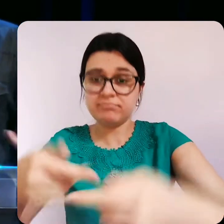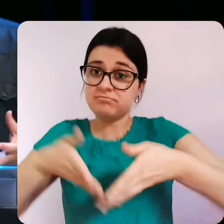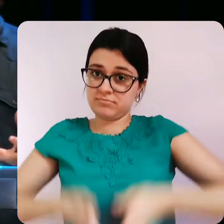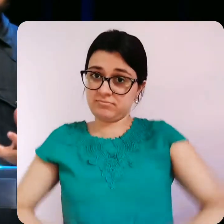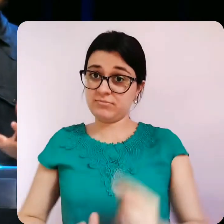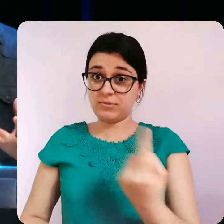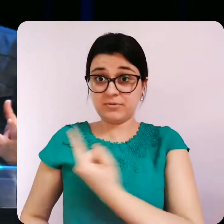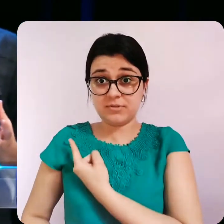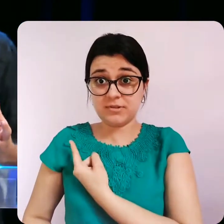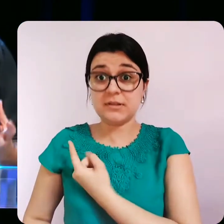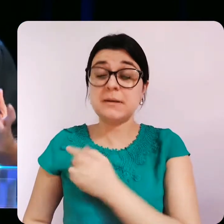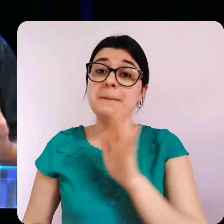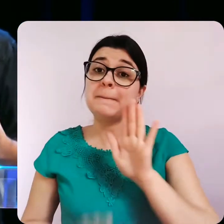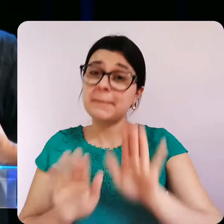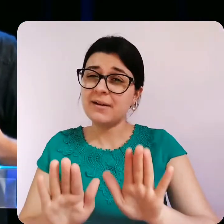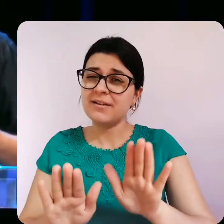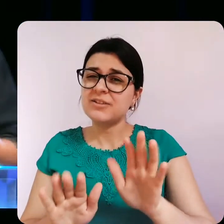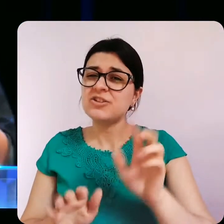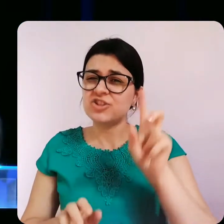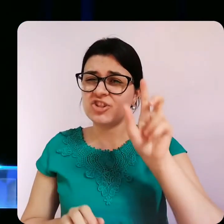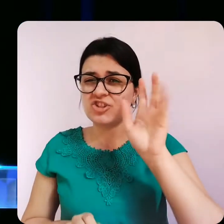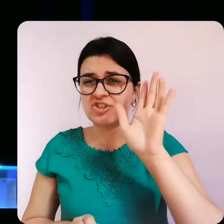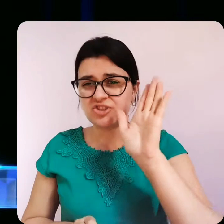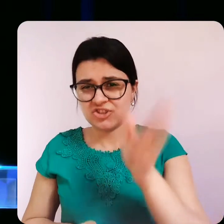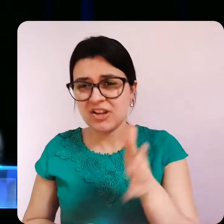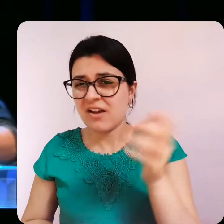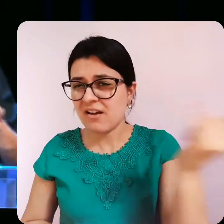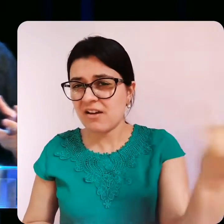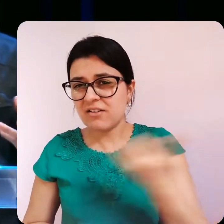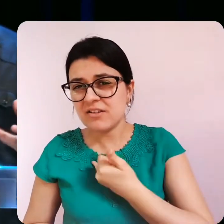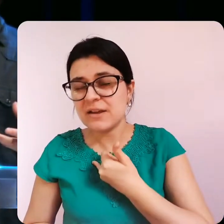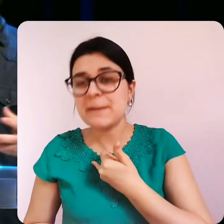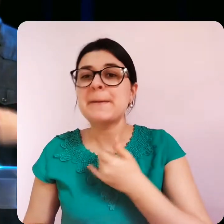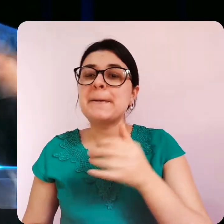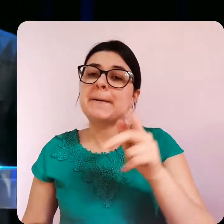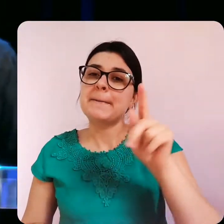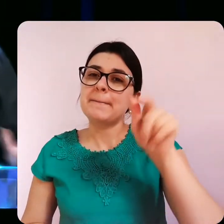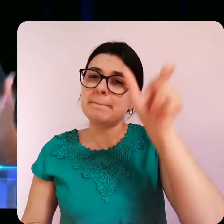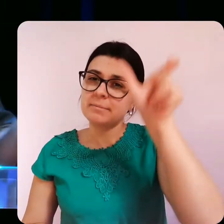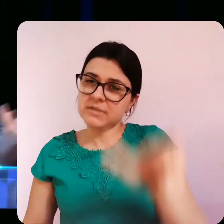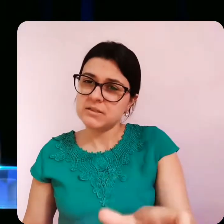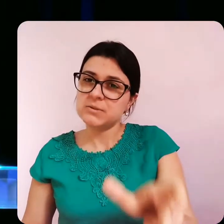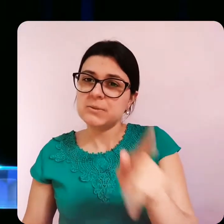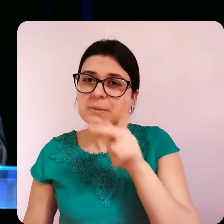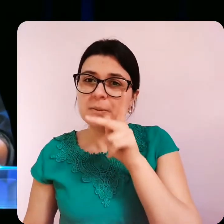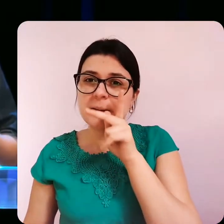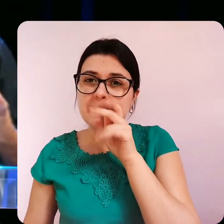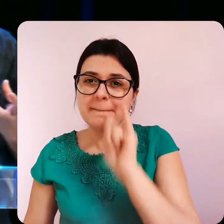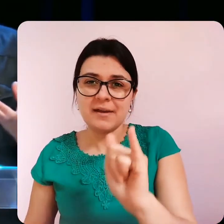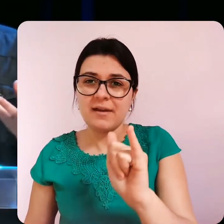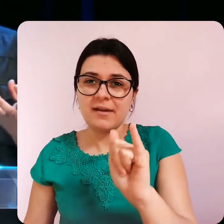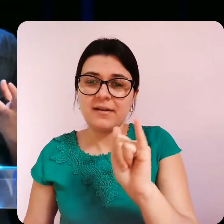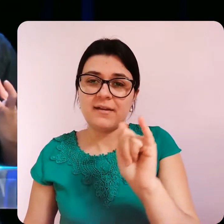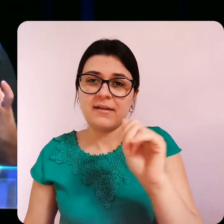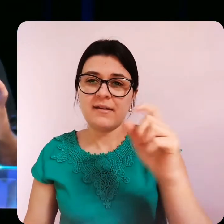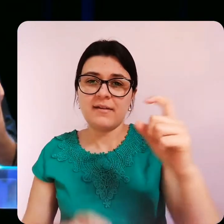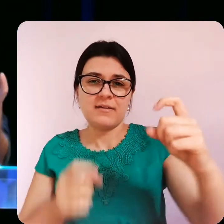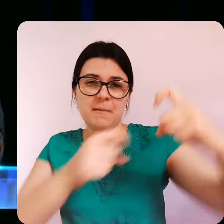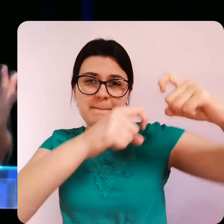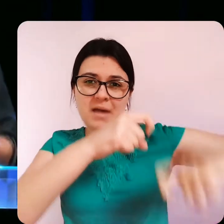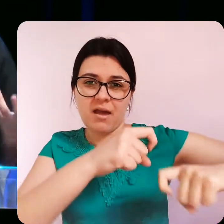de filhos que cresceram com pais adotivos ou com um padrasto, por exemplo, e que